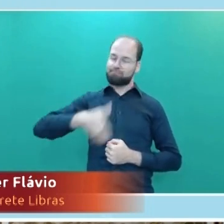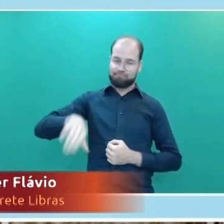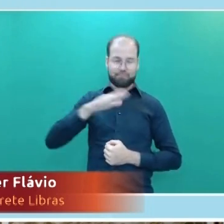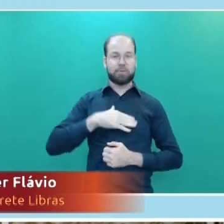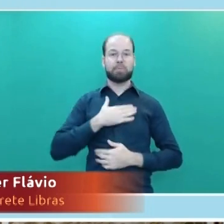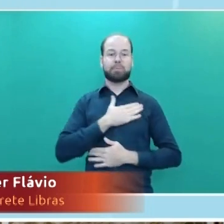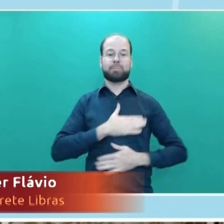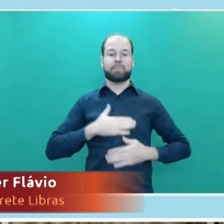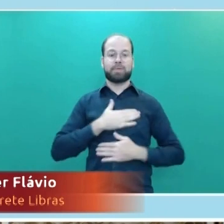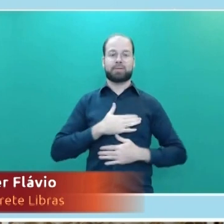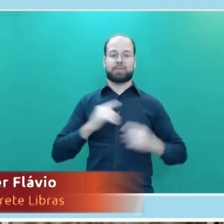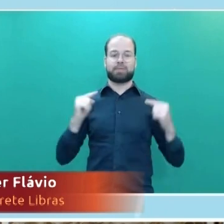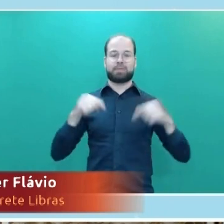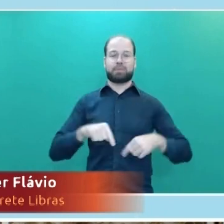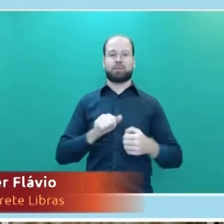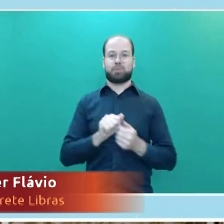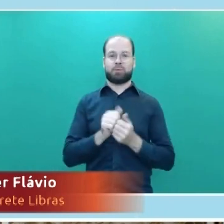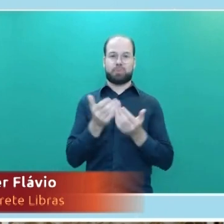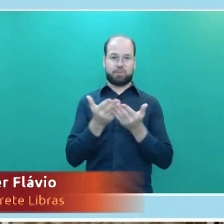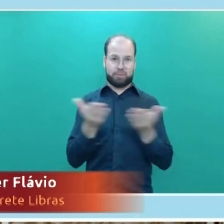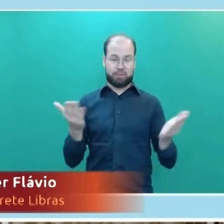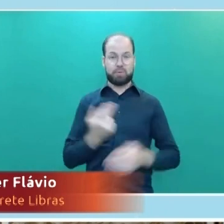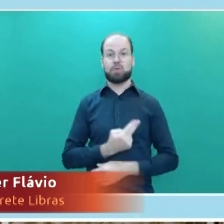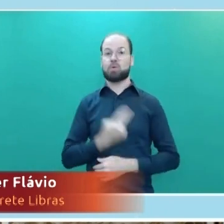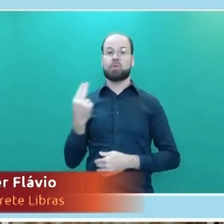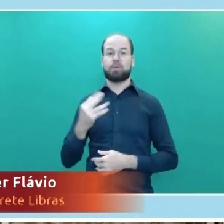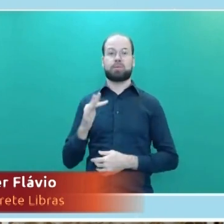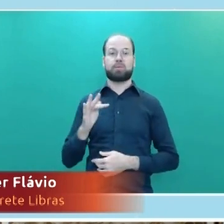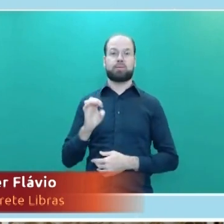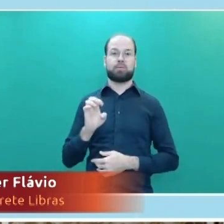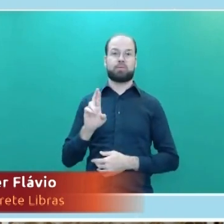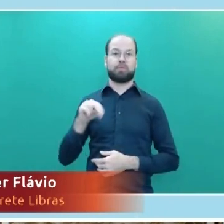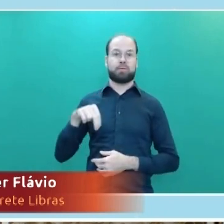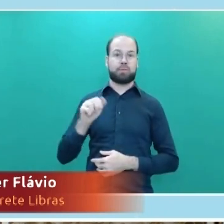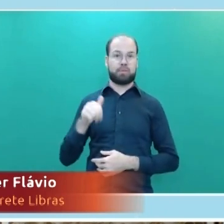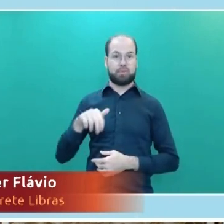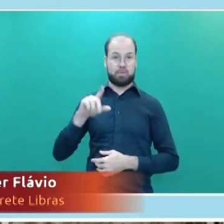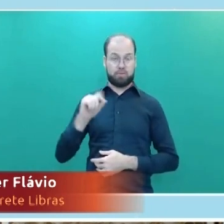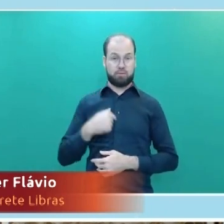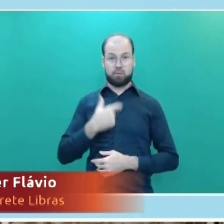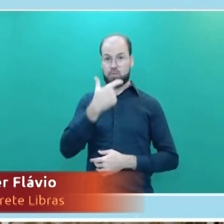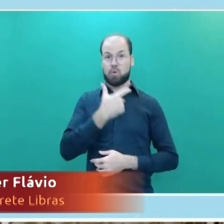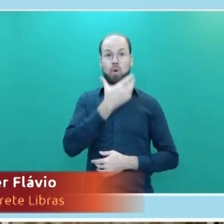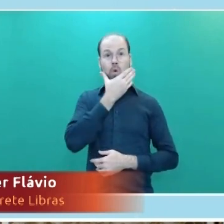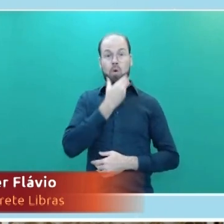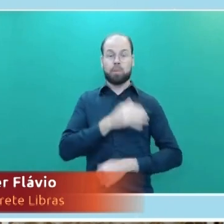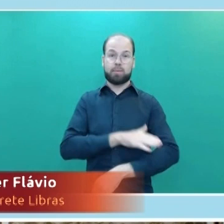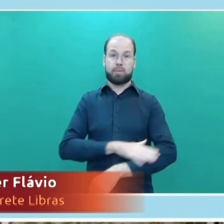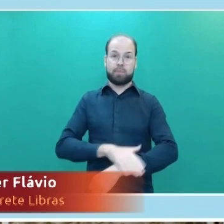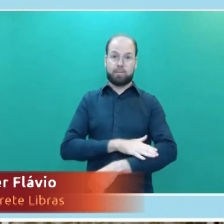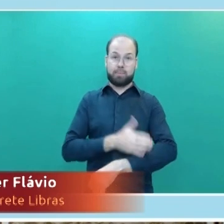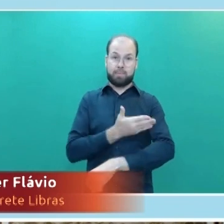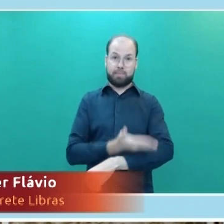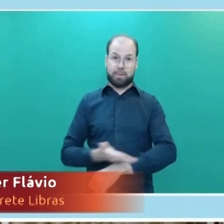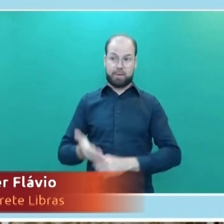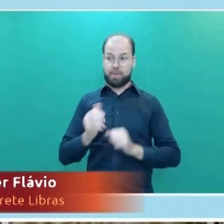vocês. Me chamo Fernando, sou um homem de pele branca, clara.